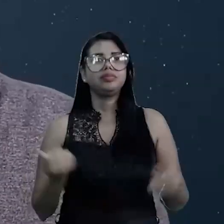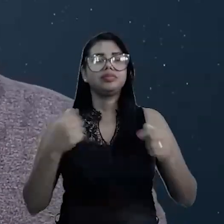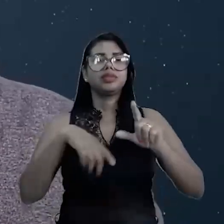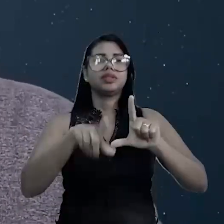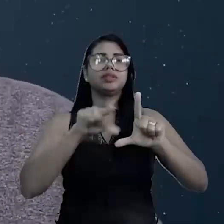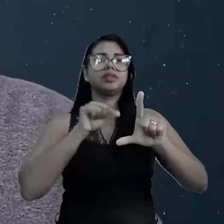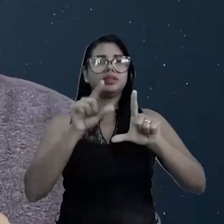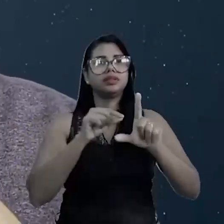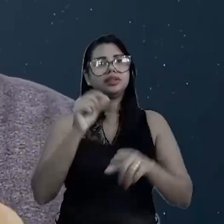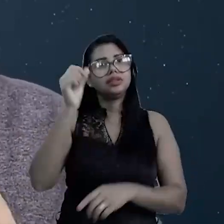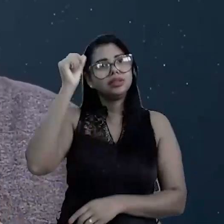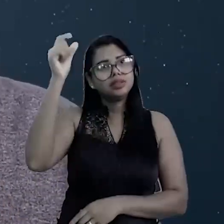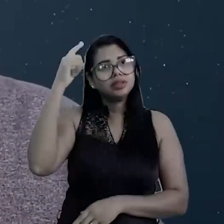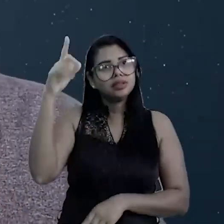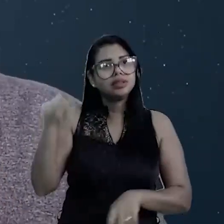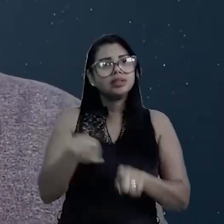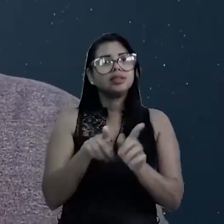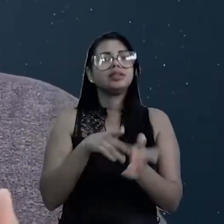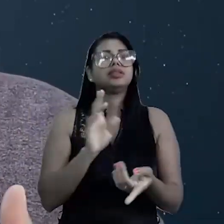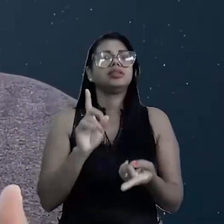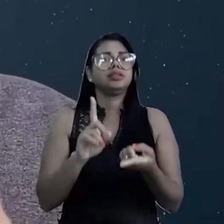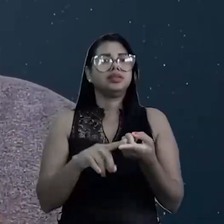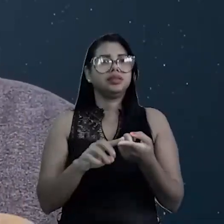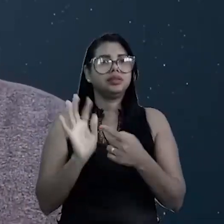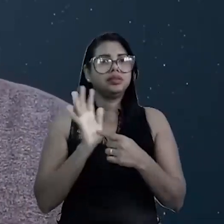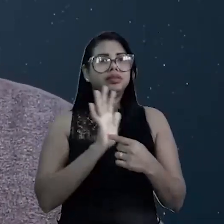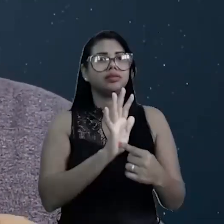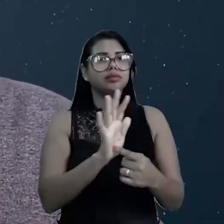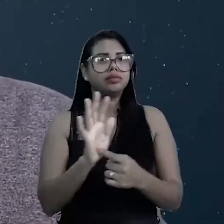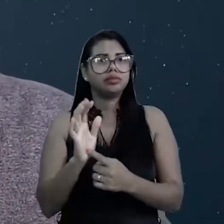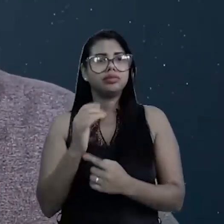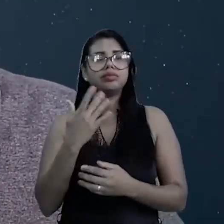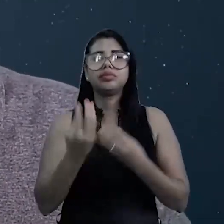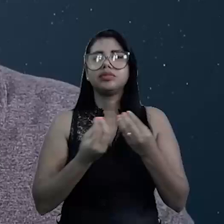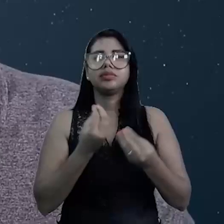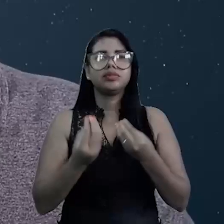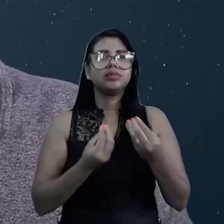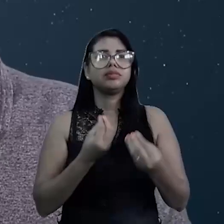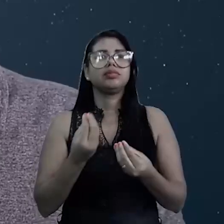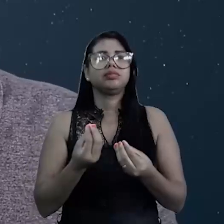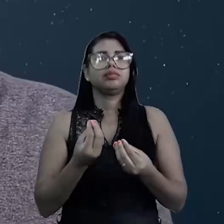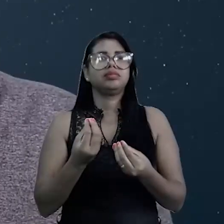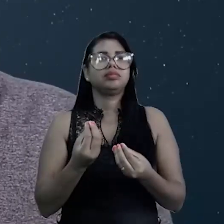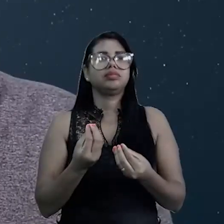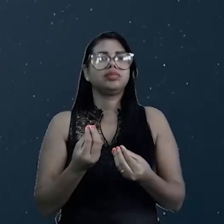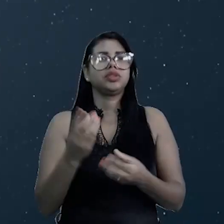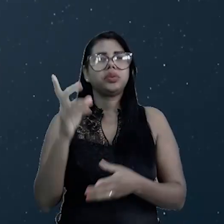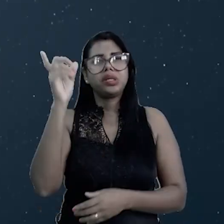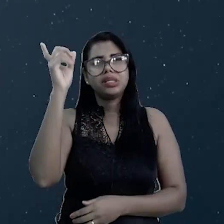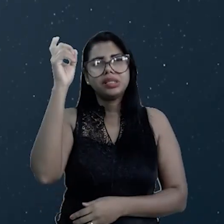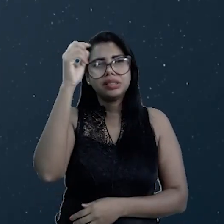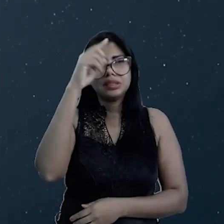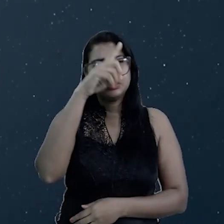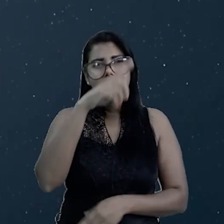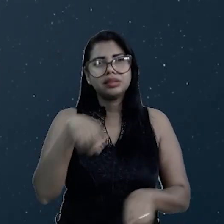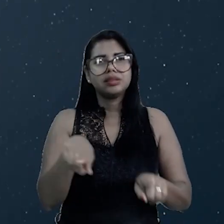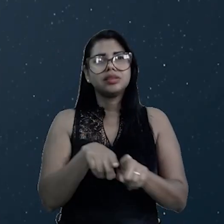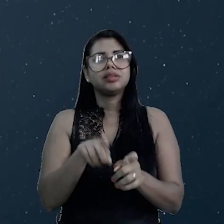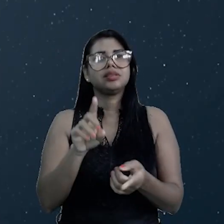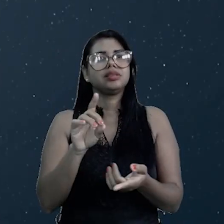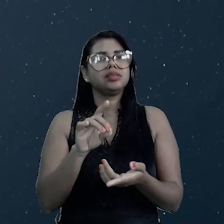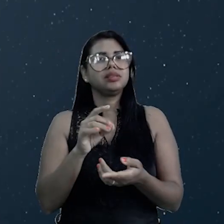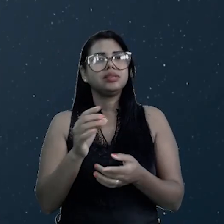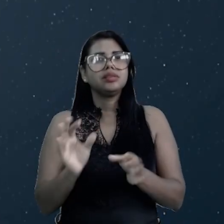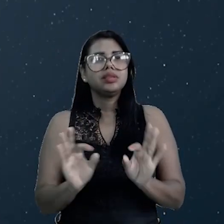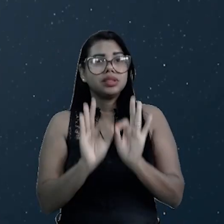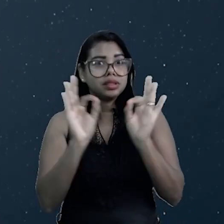ideias, né, e ficar de uma forma coerente? Como é que eu faço? Eu tenho uma grande dificuldade, né, em colocar citações.